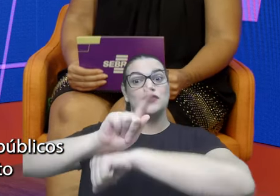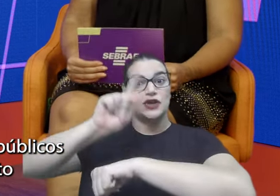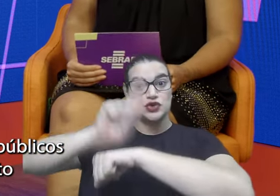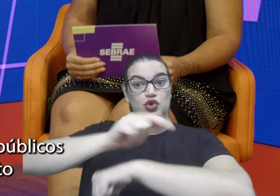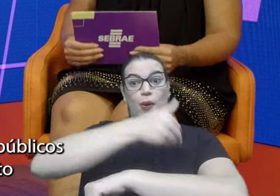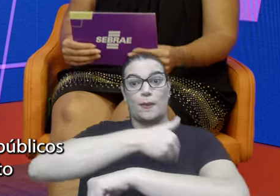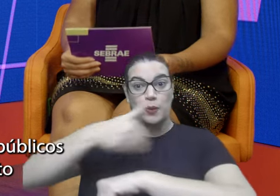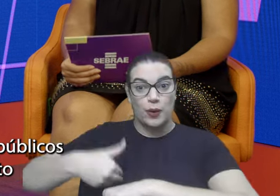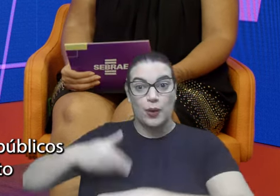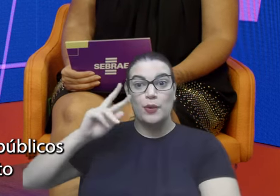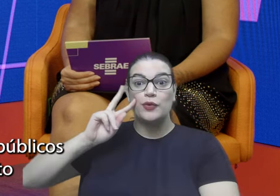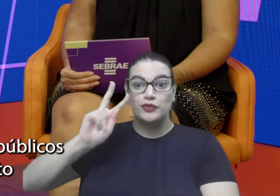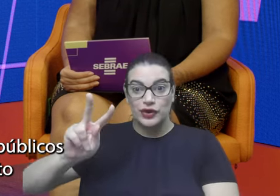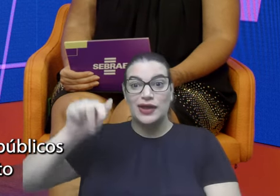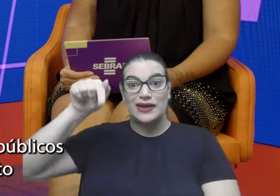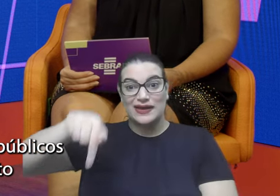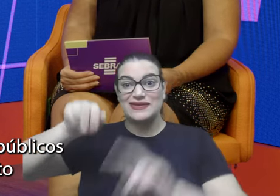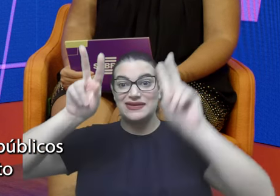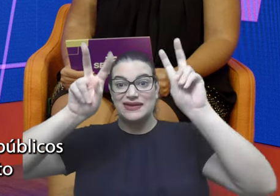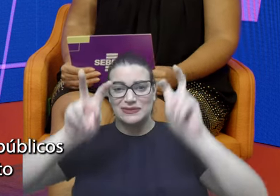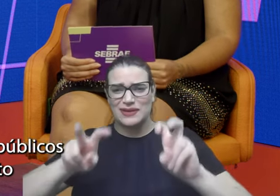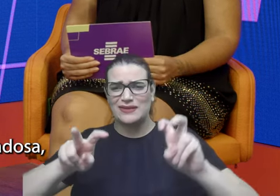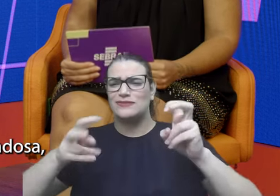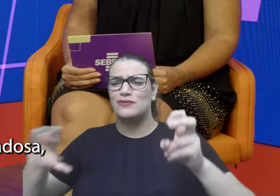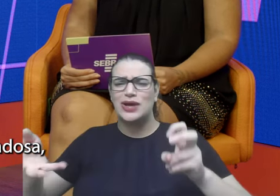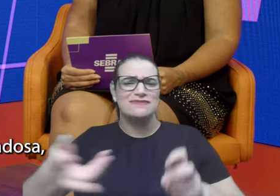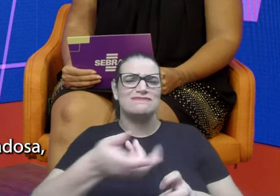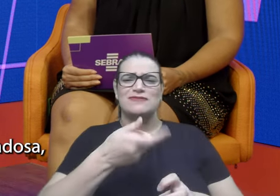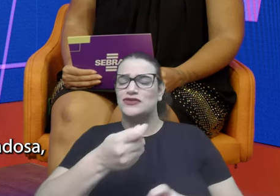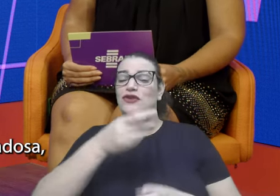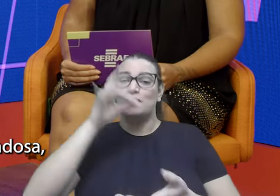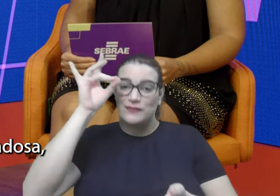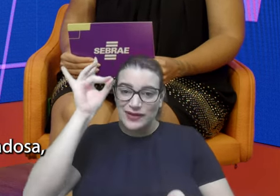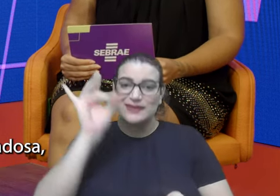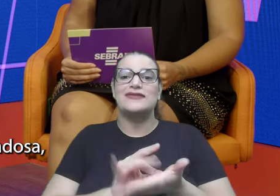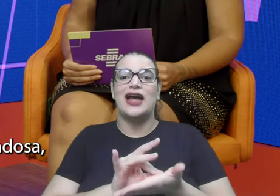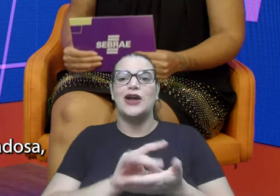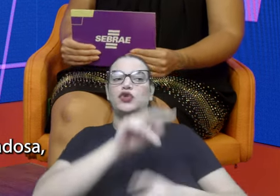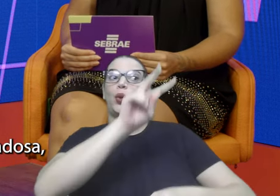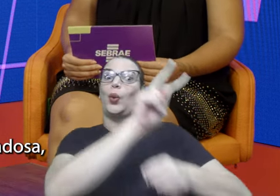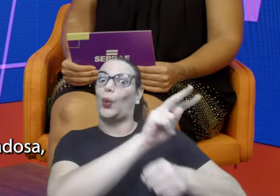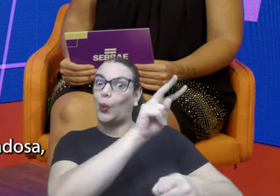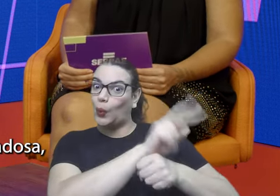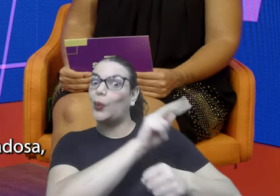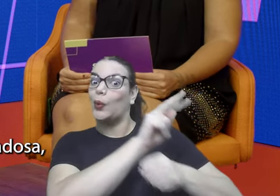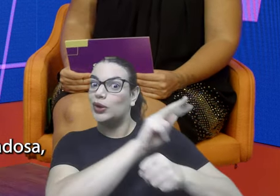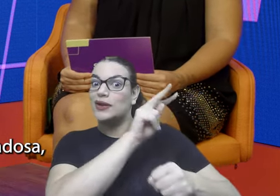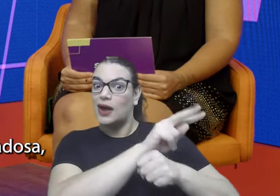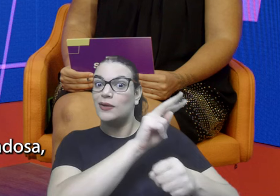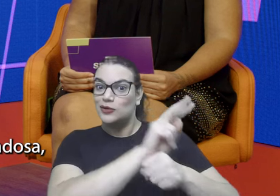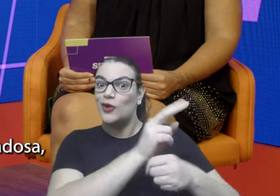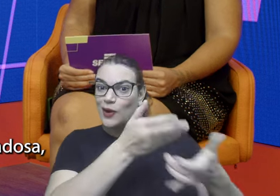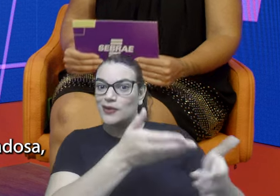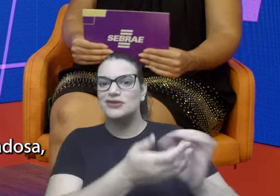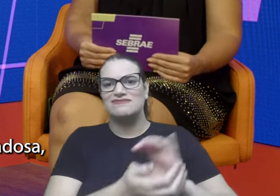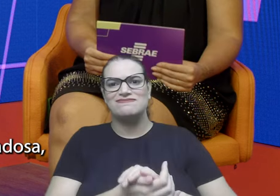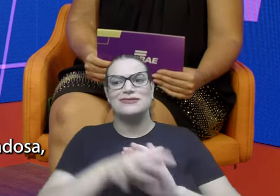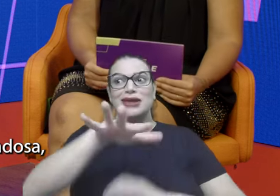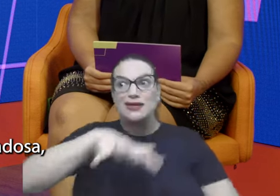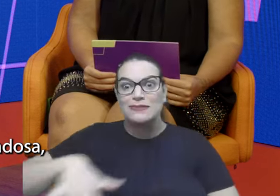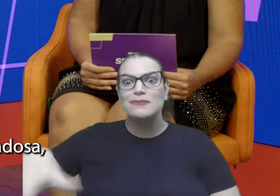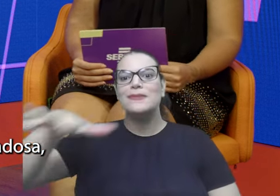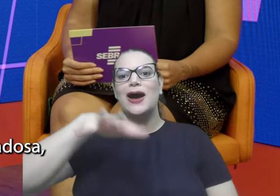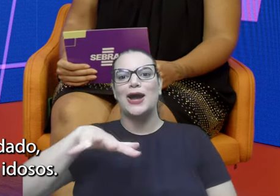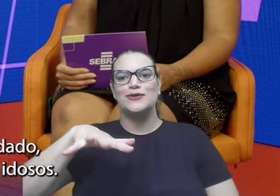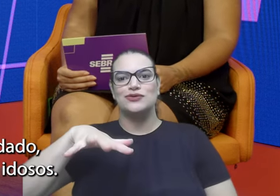públicos para olhar para esse para Esse aspecto de uma forma realmente cuidadosa né de ter mais